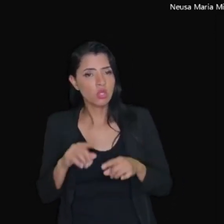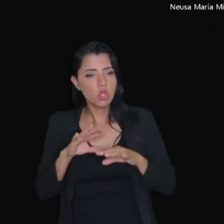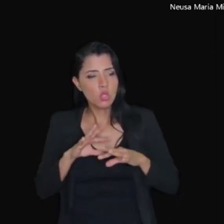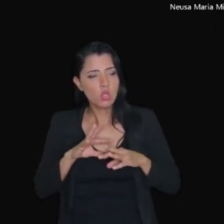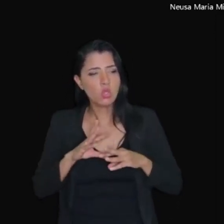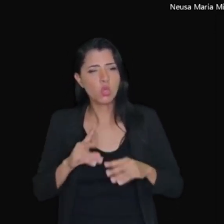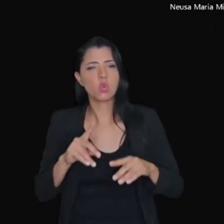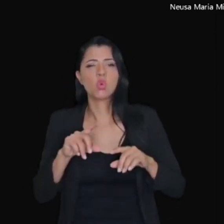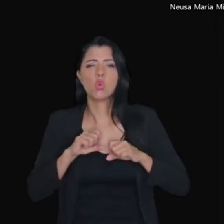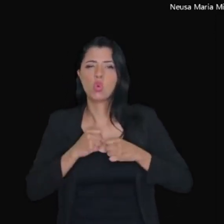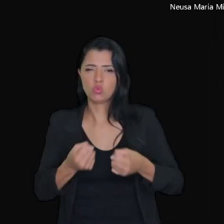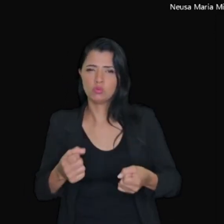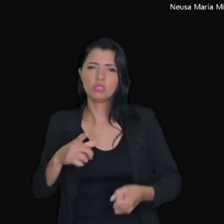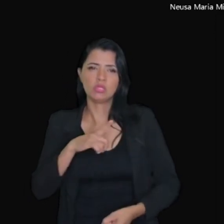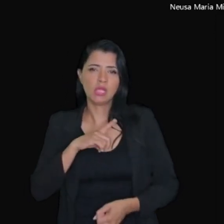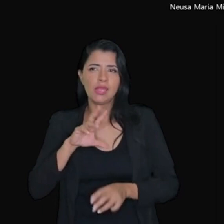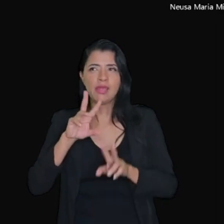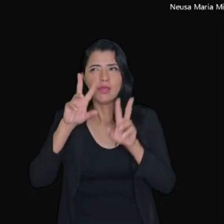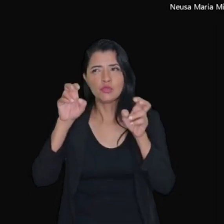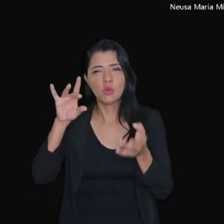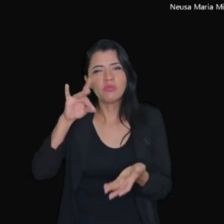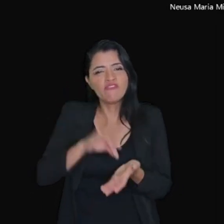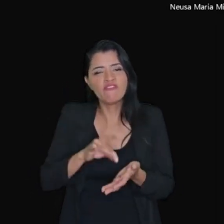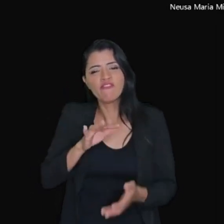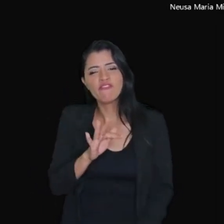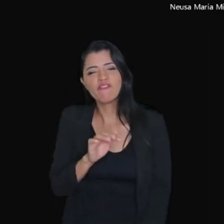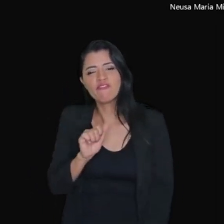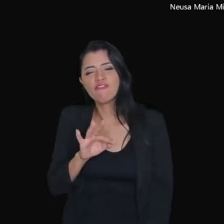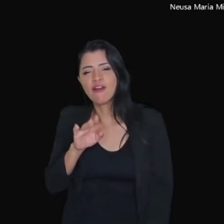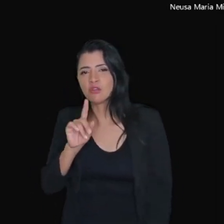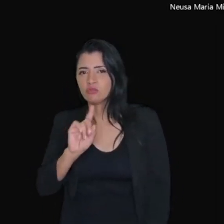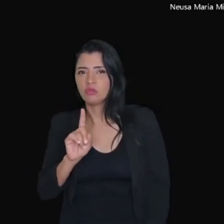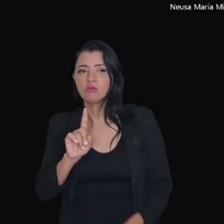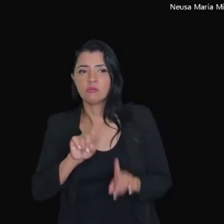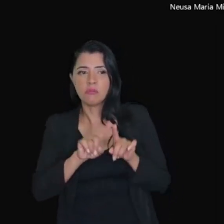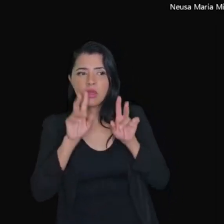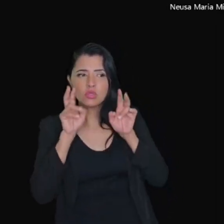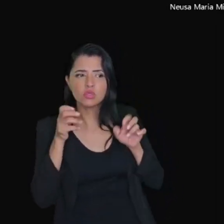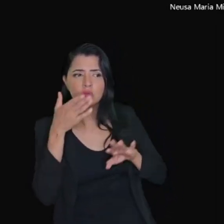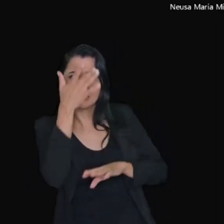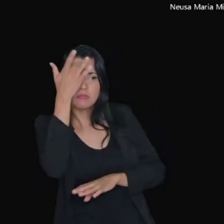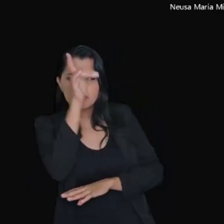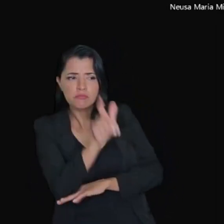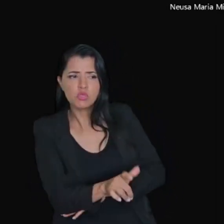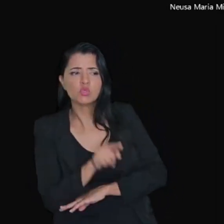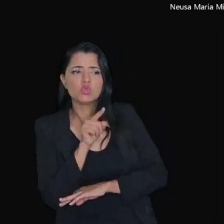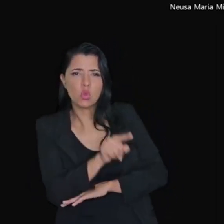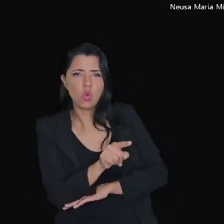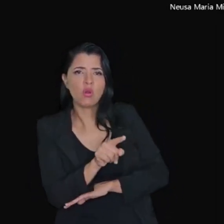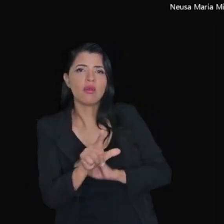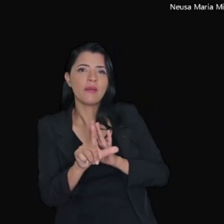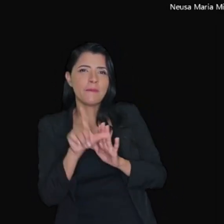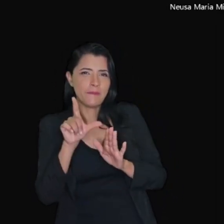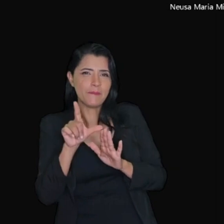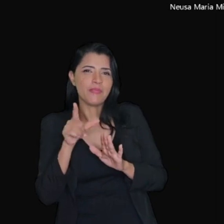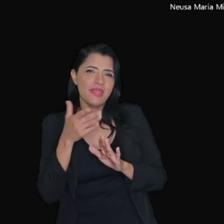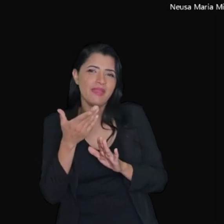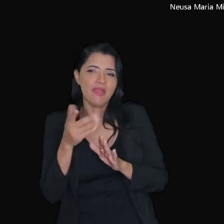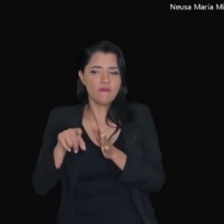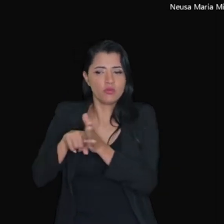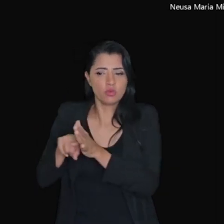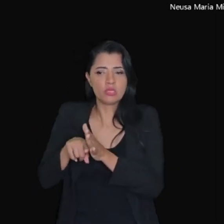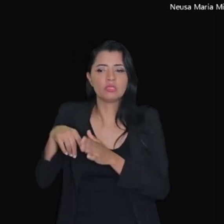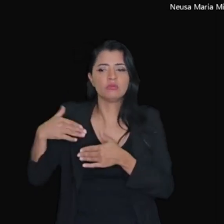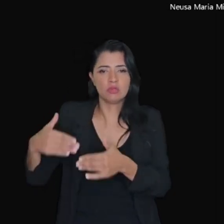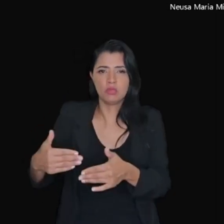que ele tem, não sobre os fatos, mas sobre aquela pessoa, exceto as investigações em andamento, ele